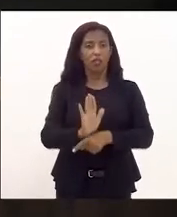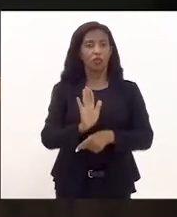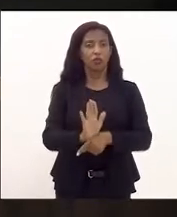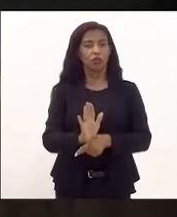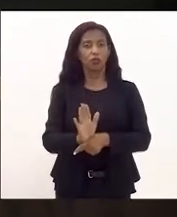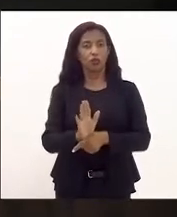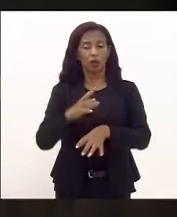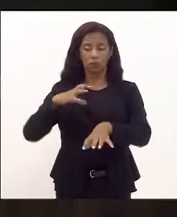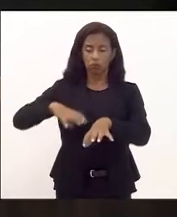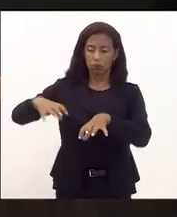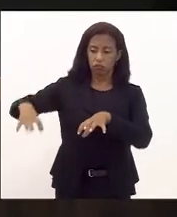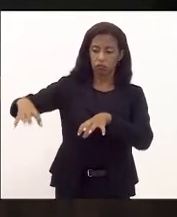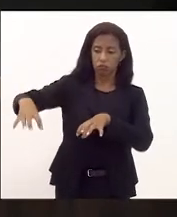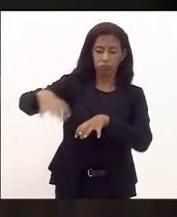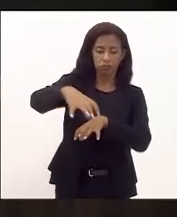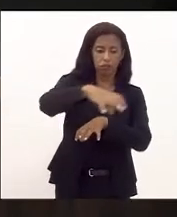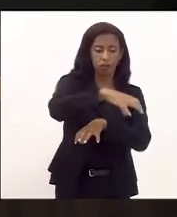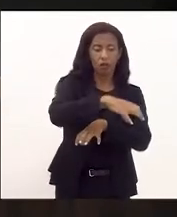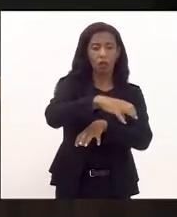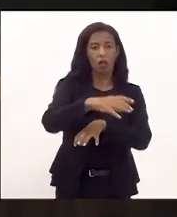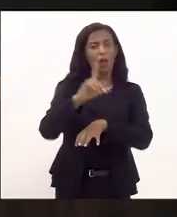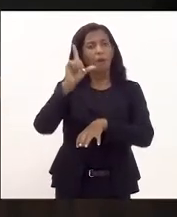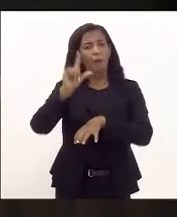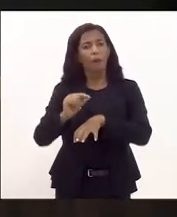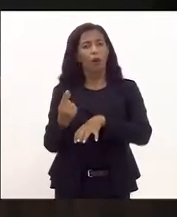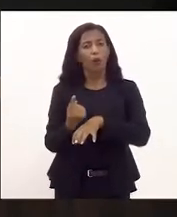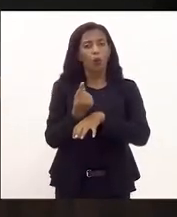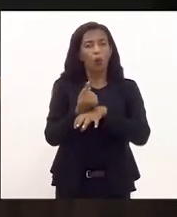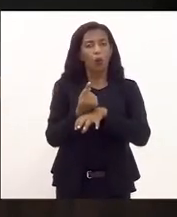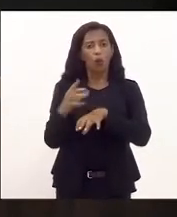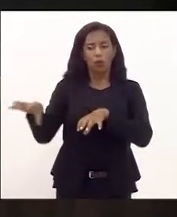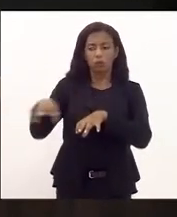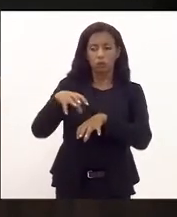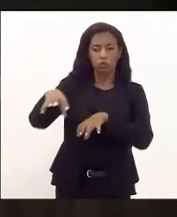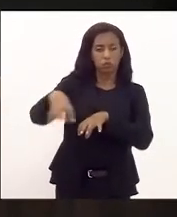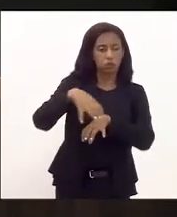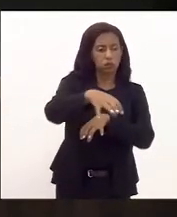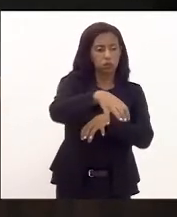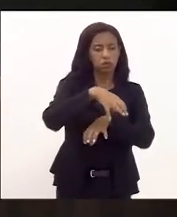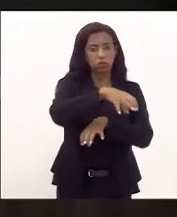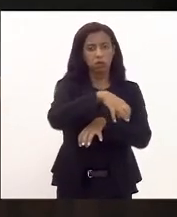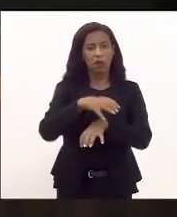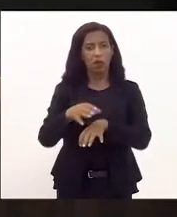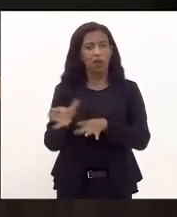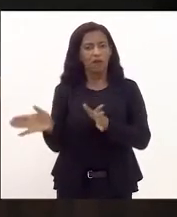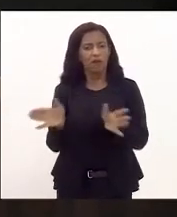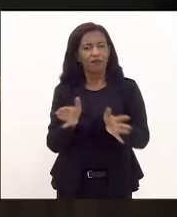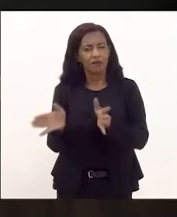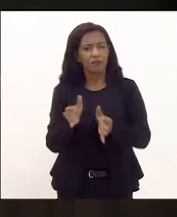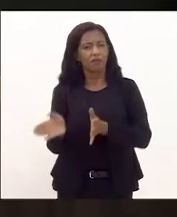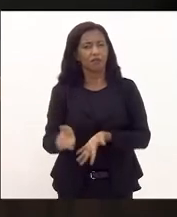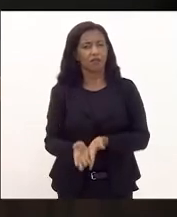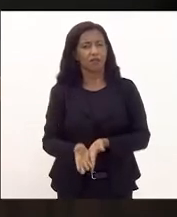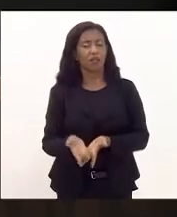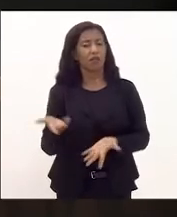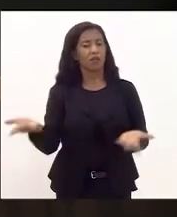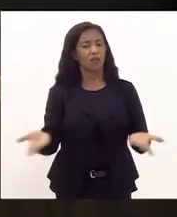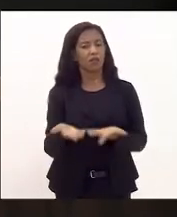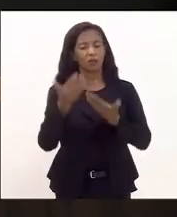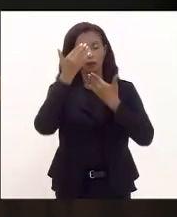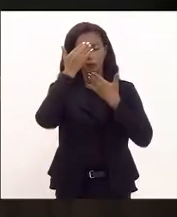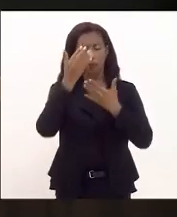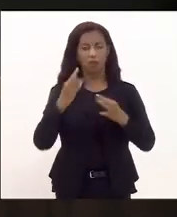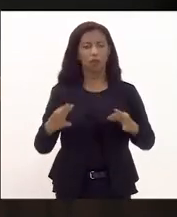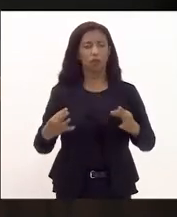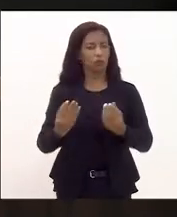5, 6 municípios com um custo de 1, que otimiza esses recursos. Então, eu quero agradecer a